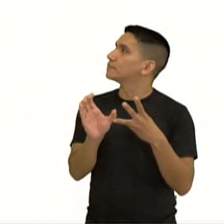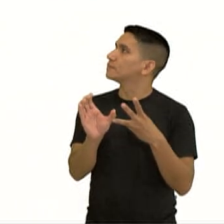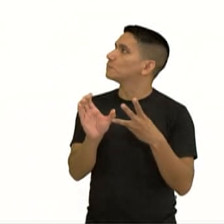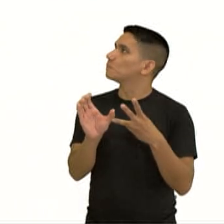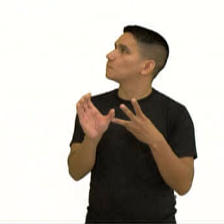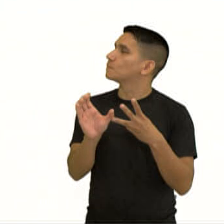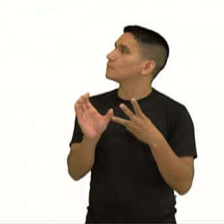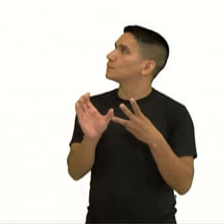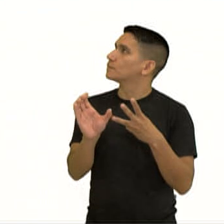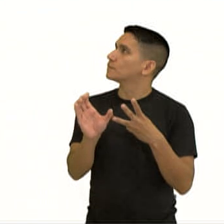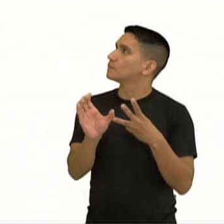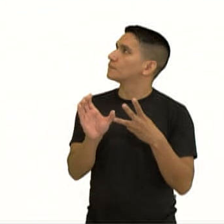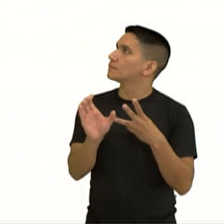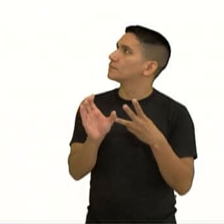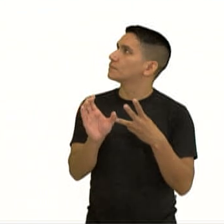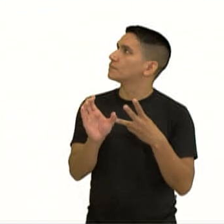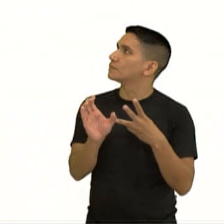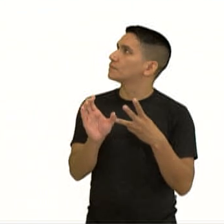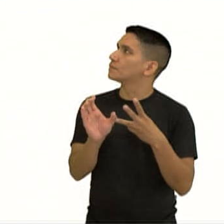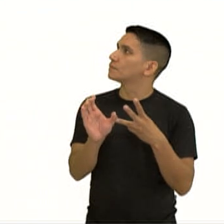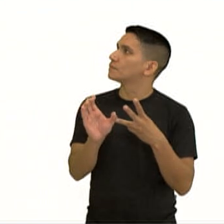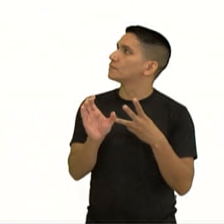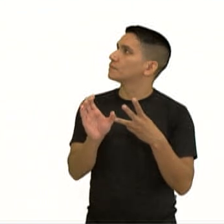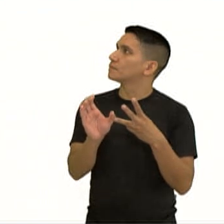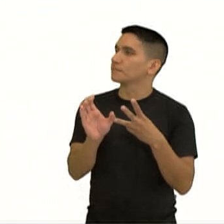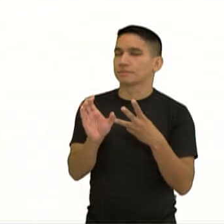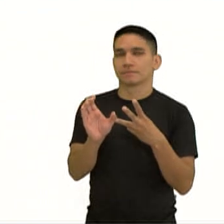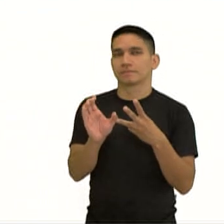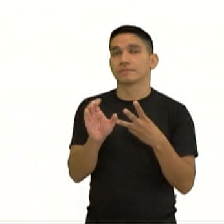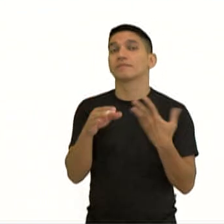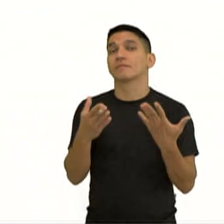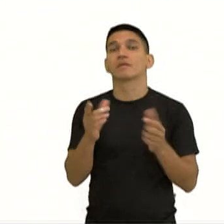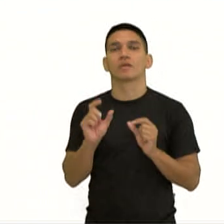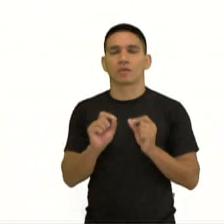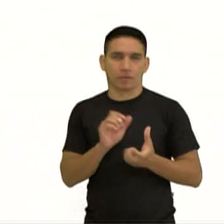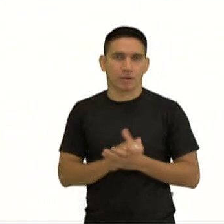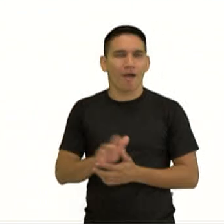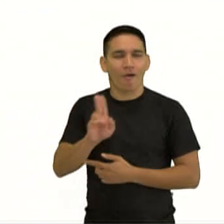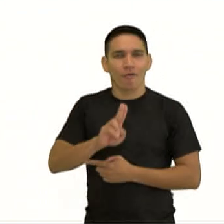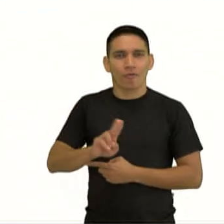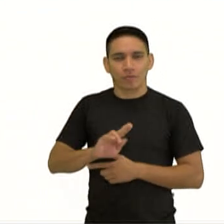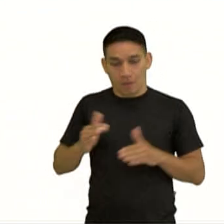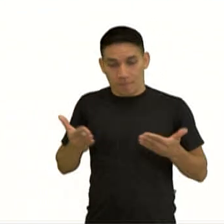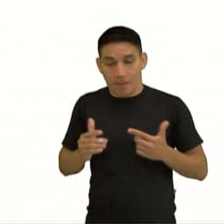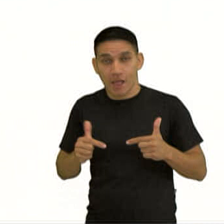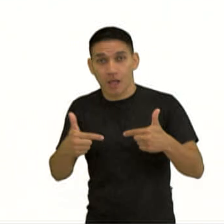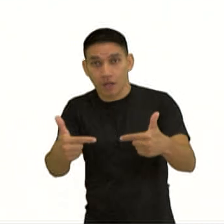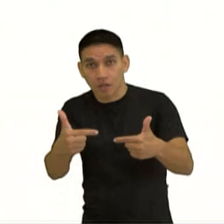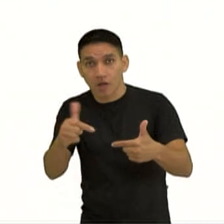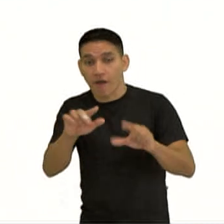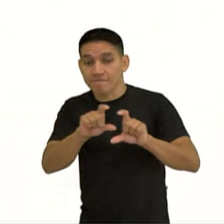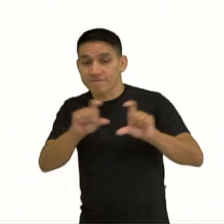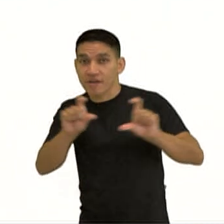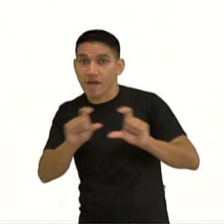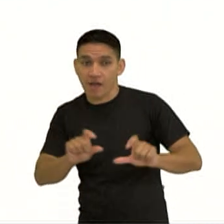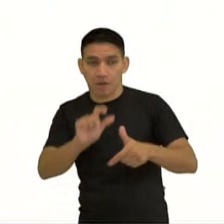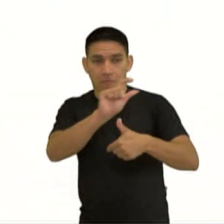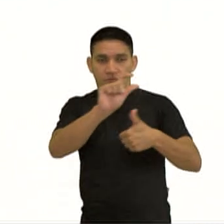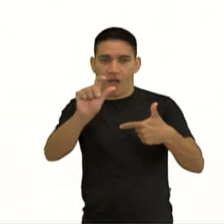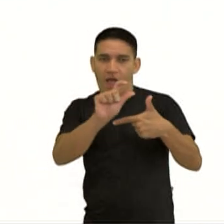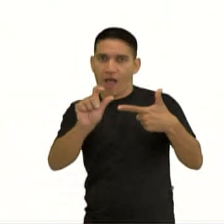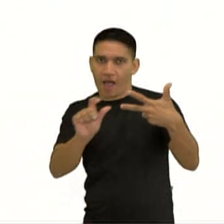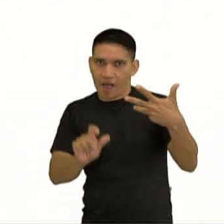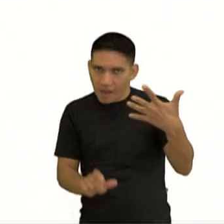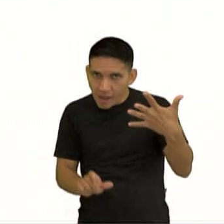now or to describe an action happening right now. Então, o uso do presente contínuo nas frases que nós vimos para